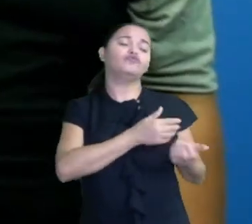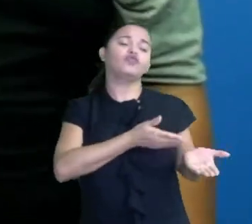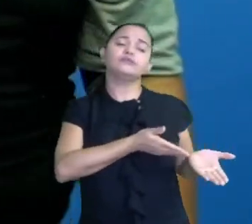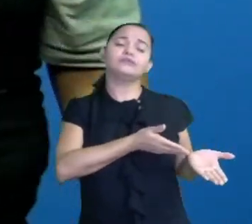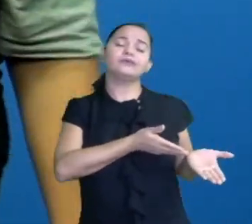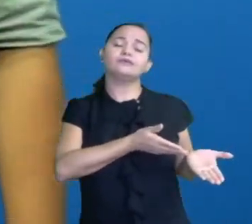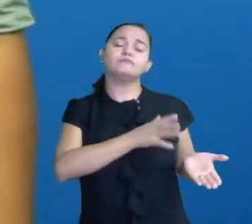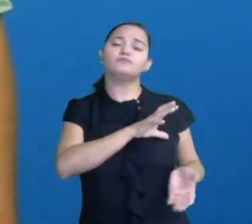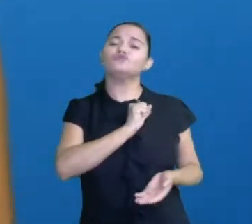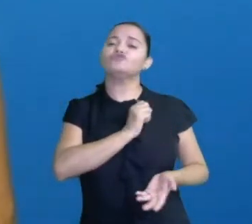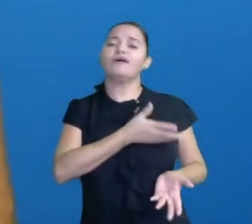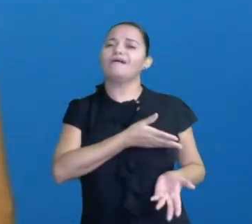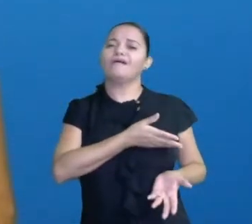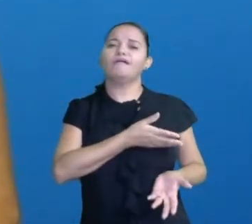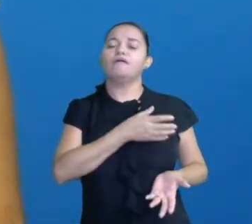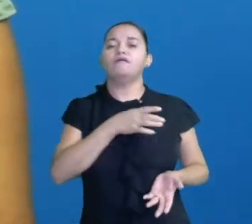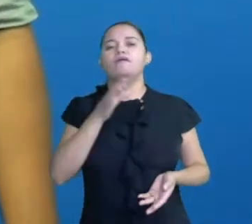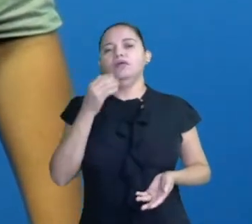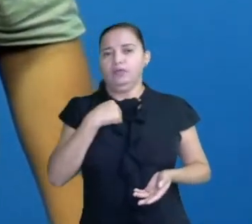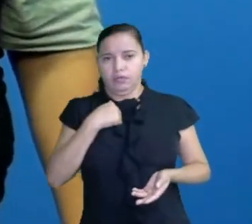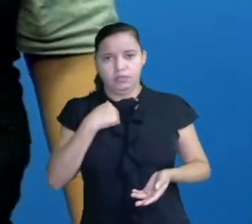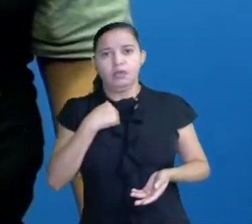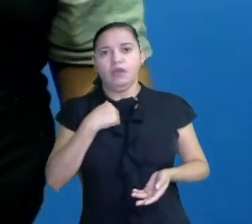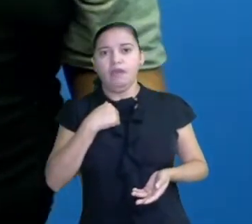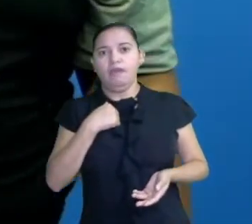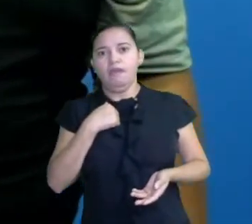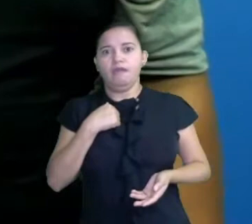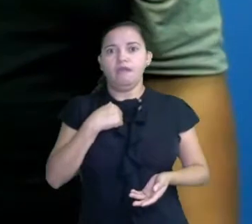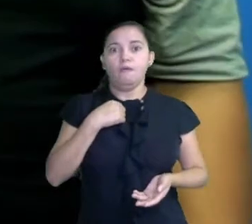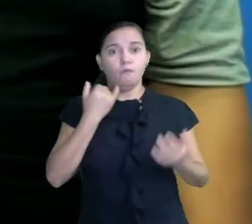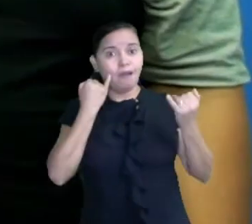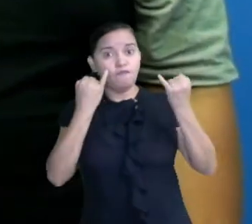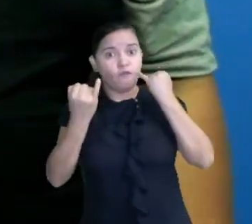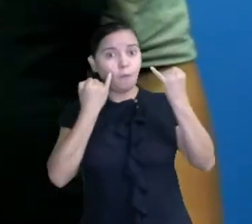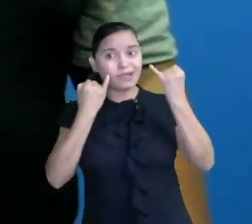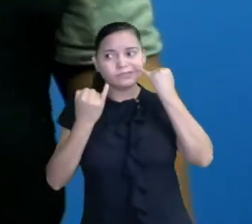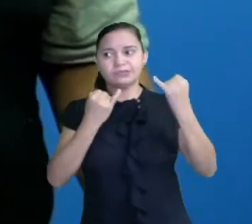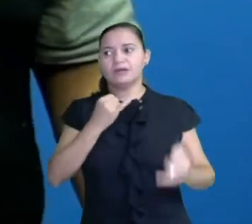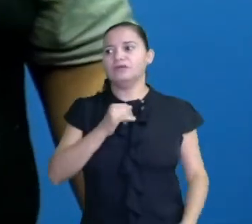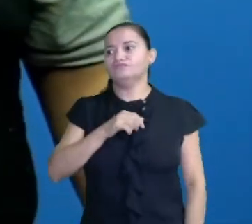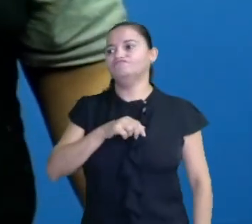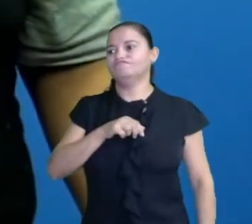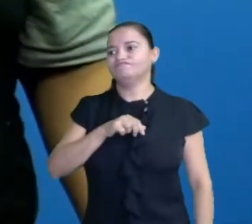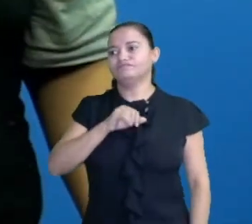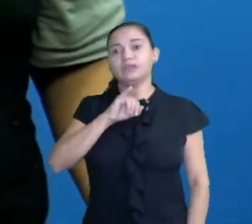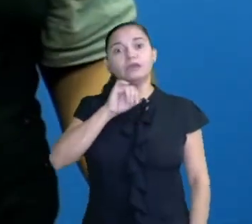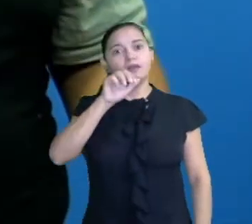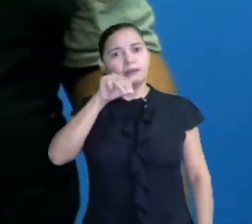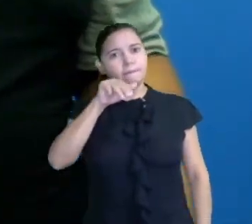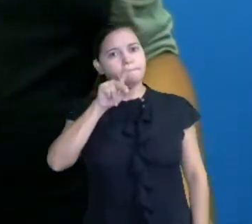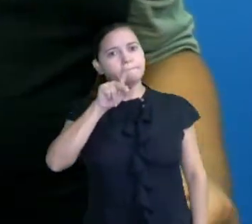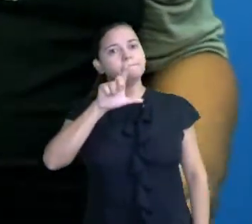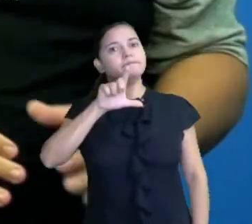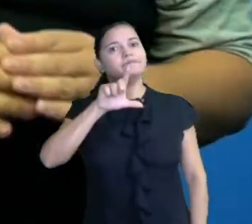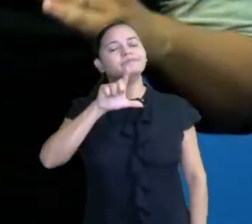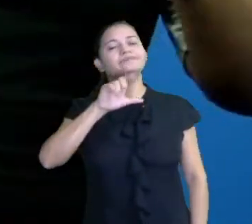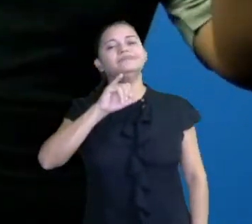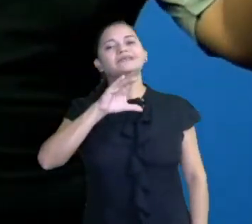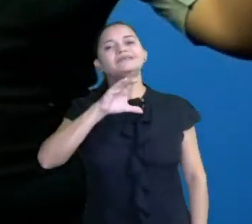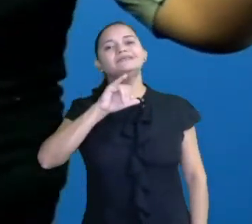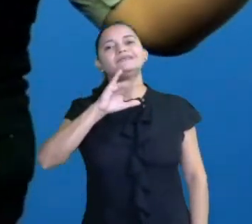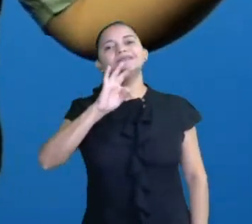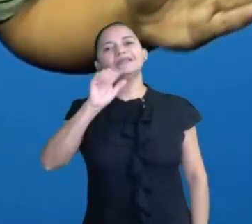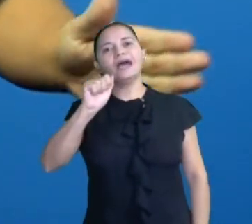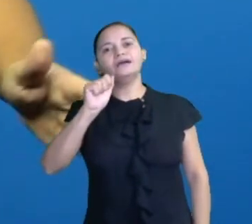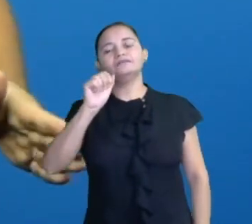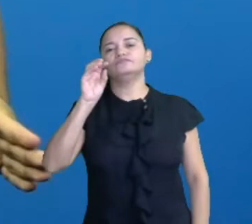essas informações que estavam implícitas no texto e trouxe, sem precisar que o autor